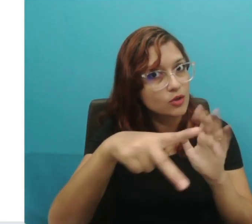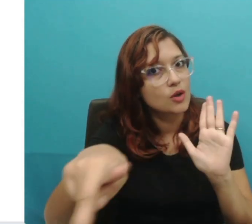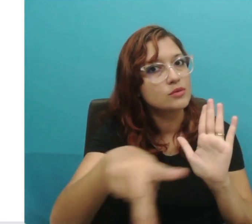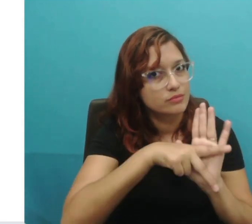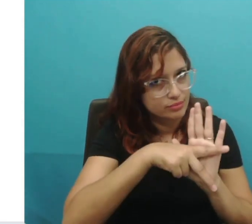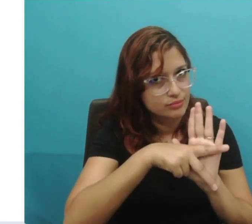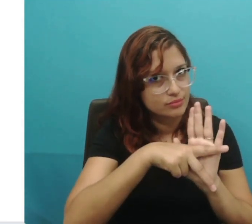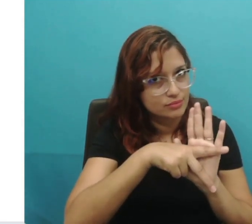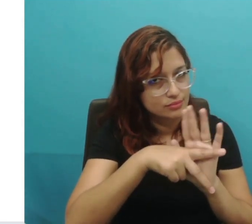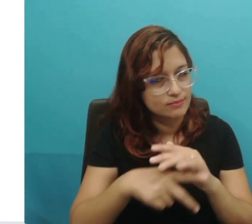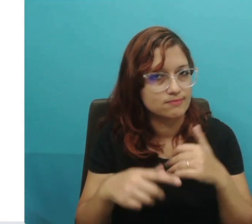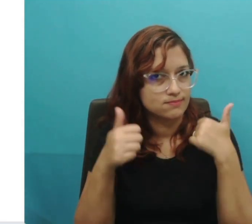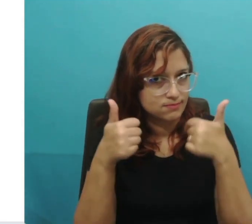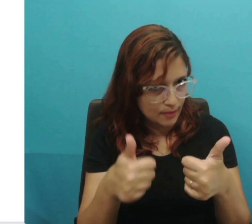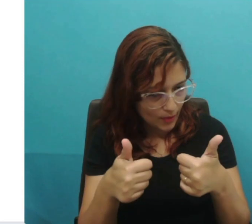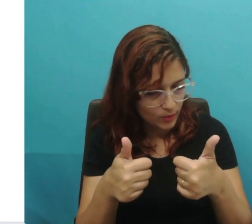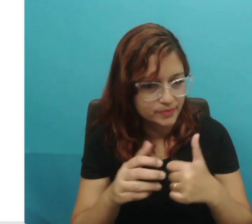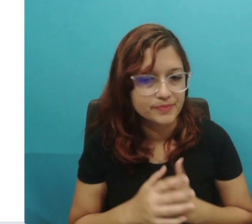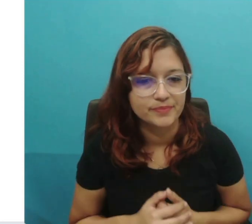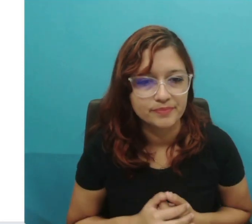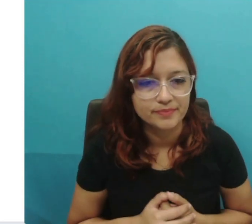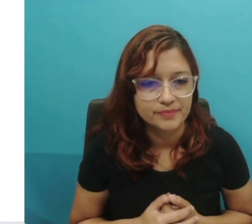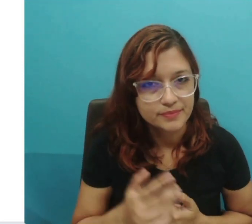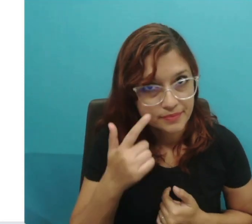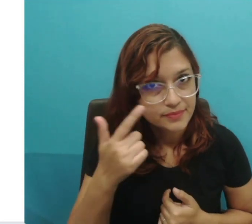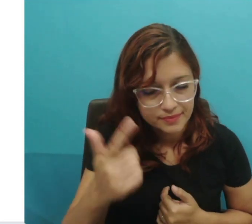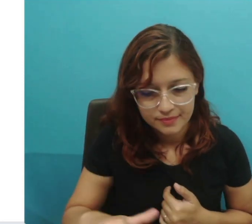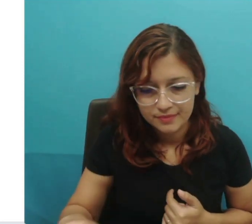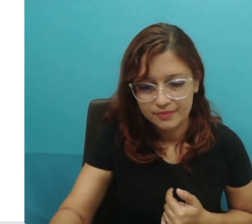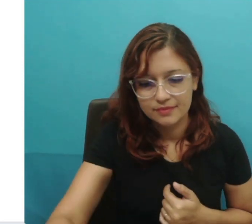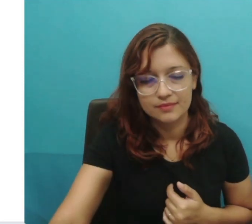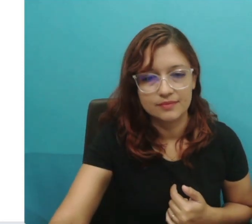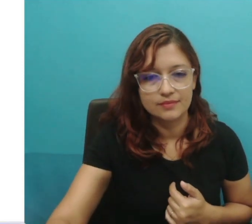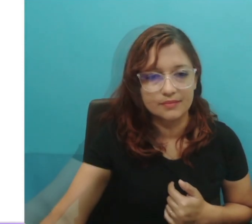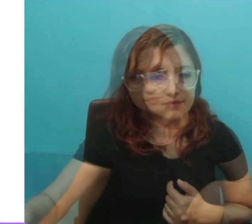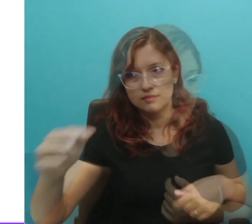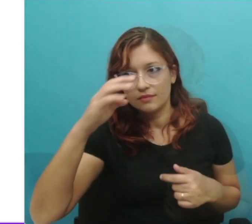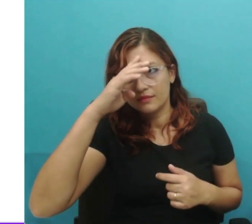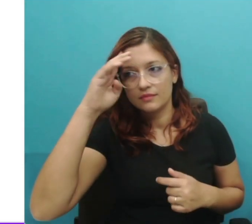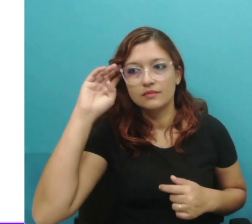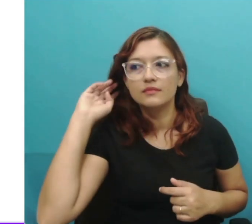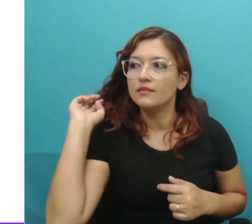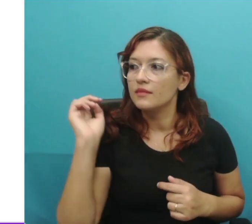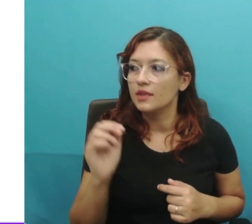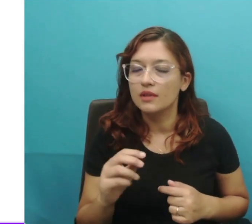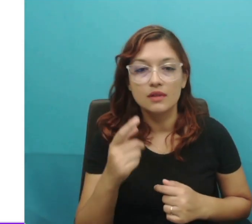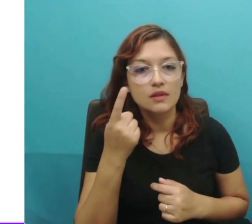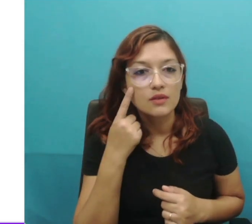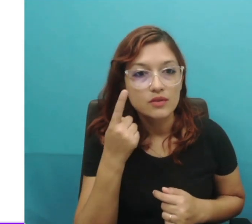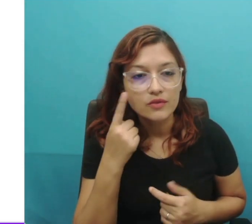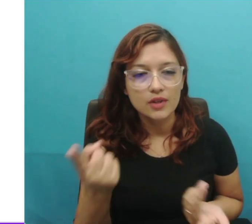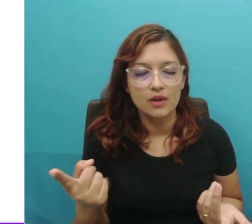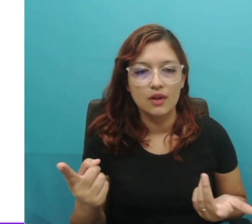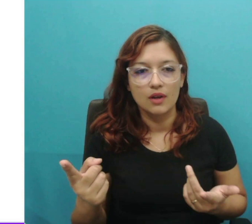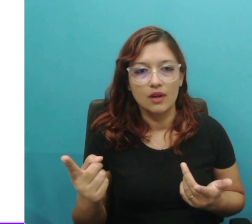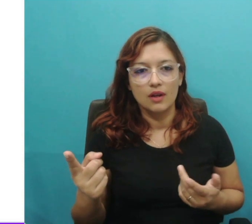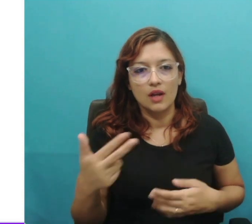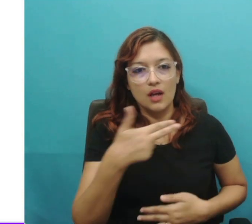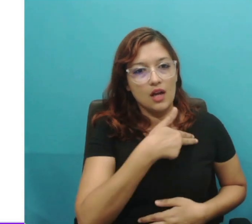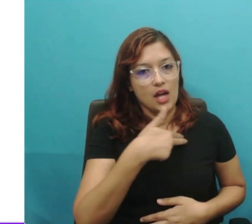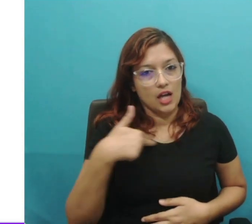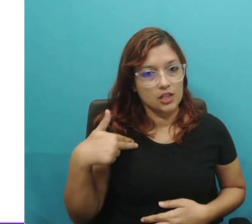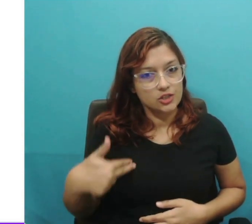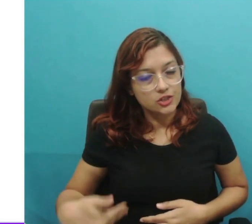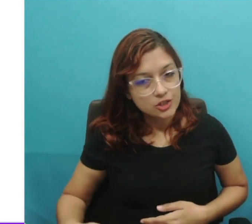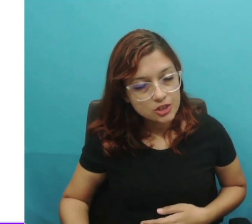Mas você lembre que está se falando de pronomes possessivos. Vamos lá. Veja